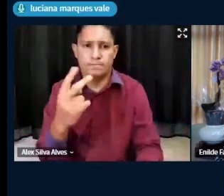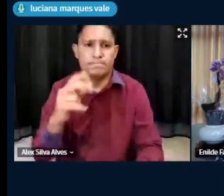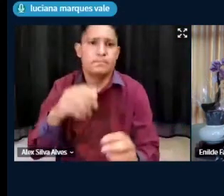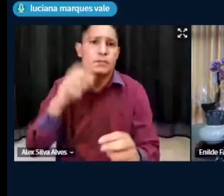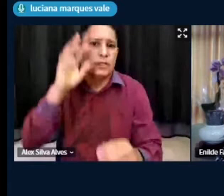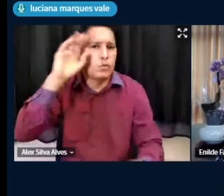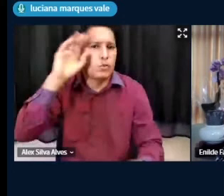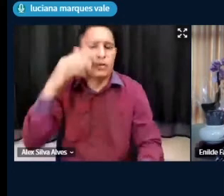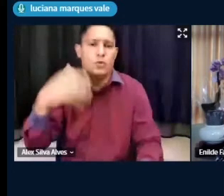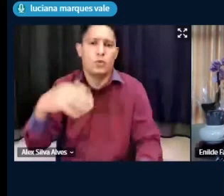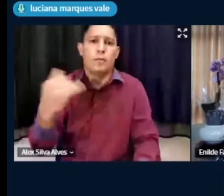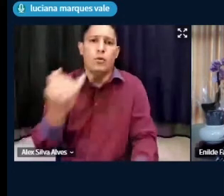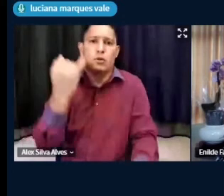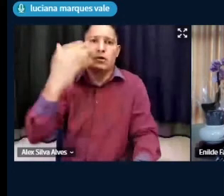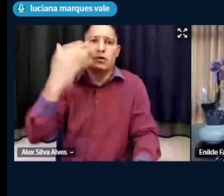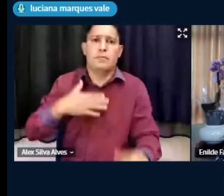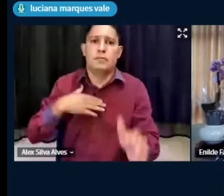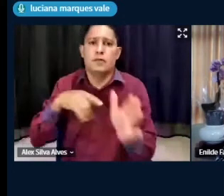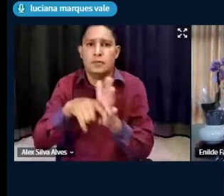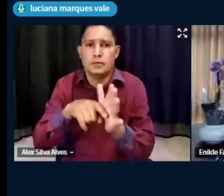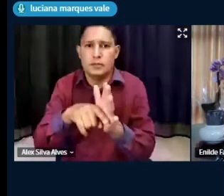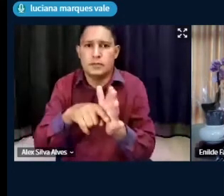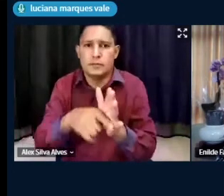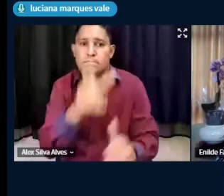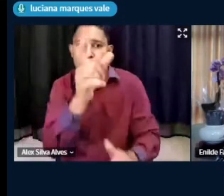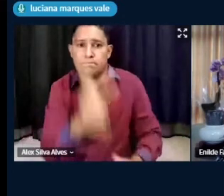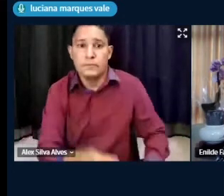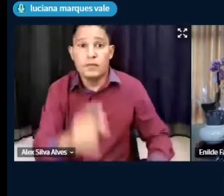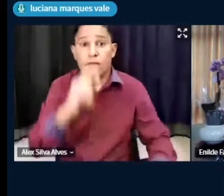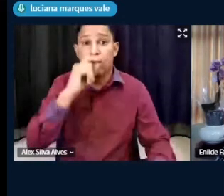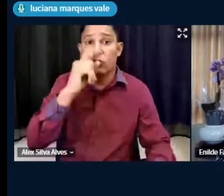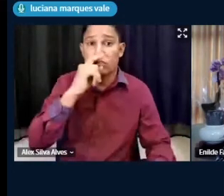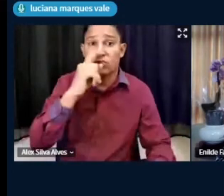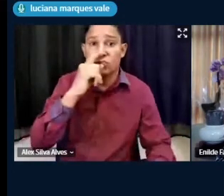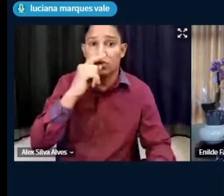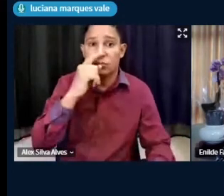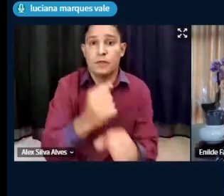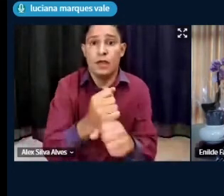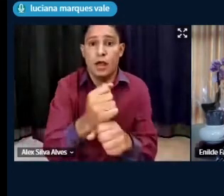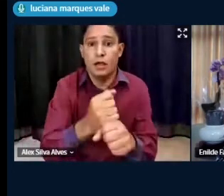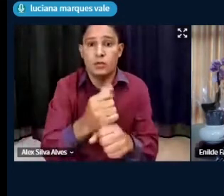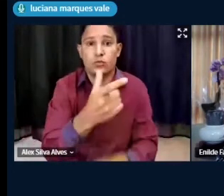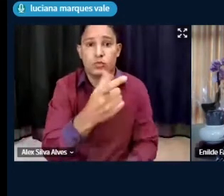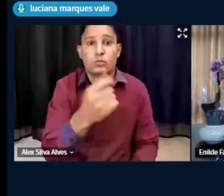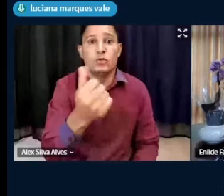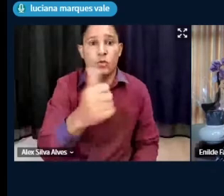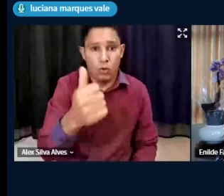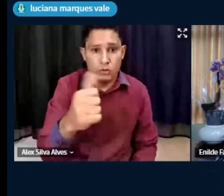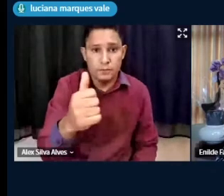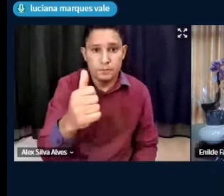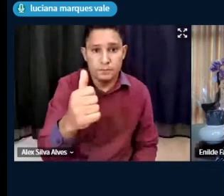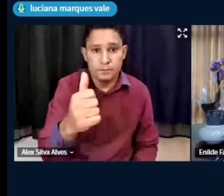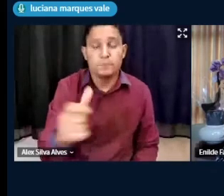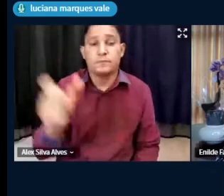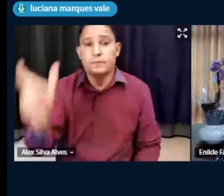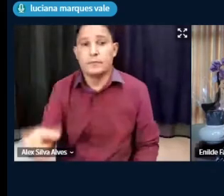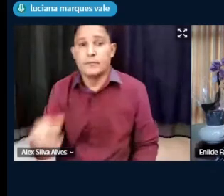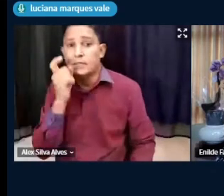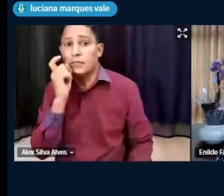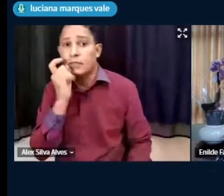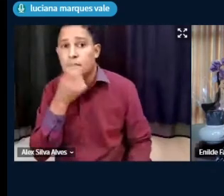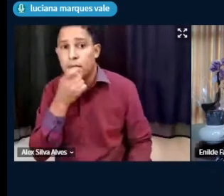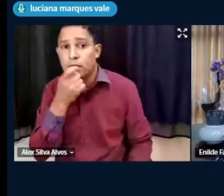entre aqui eu escolhi dois dentre todos os que foram apresentados na minha pesquisa e que utilizamos como